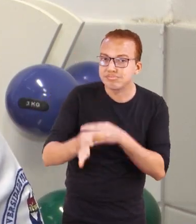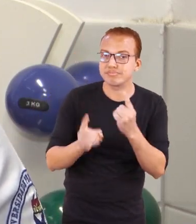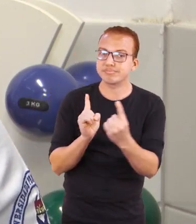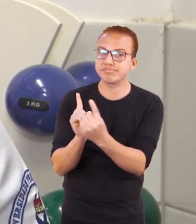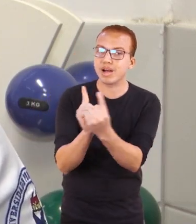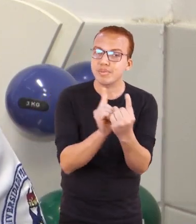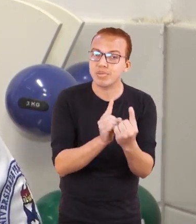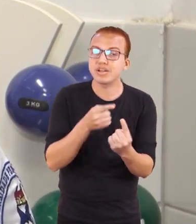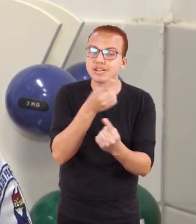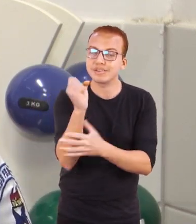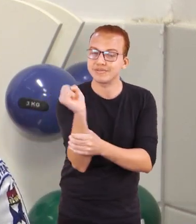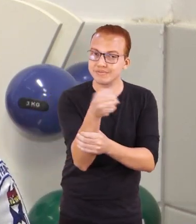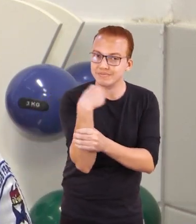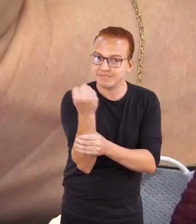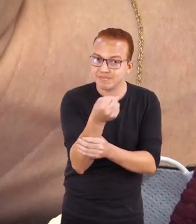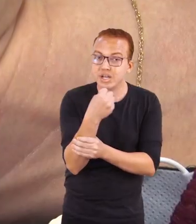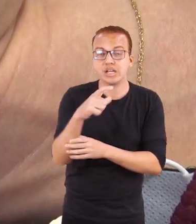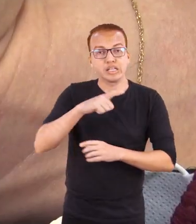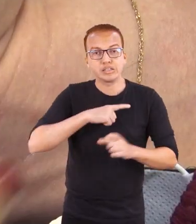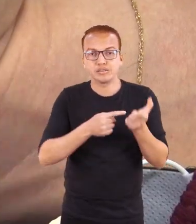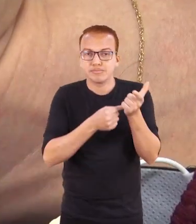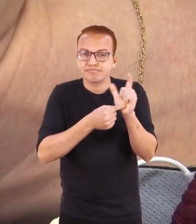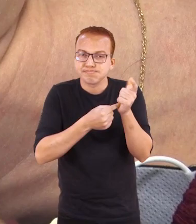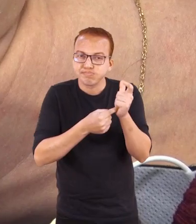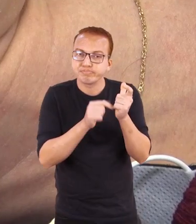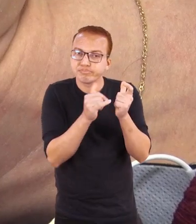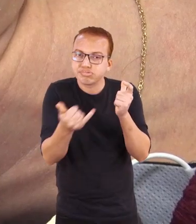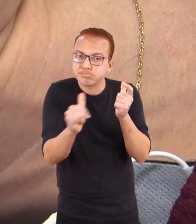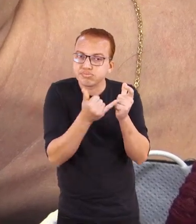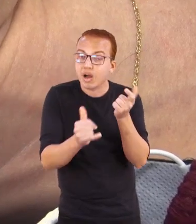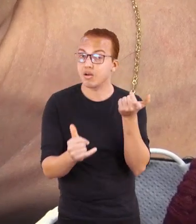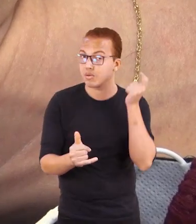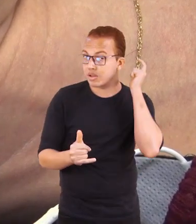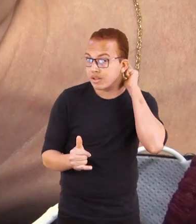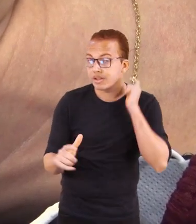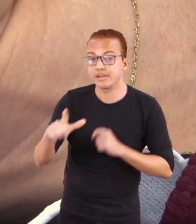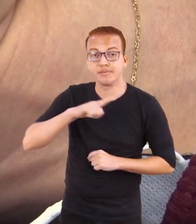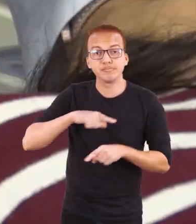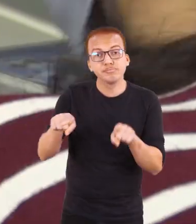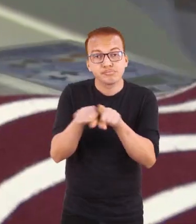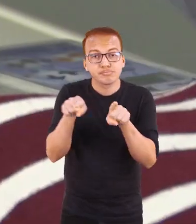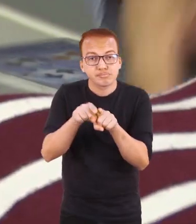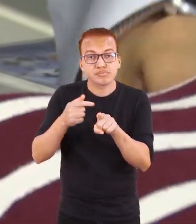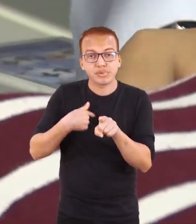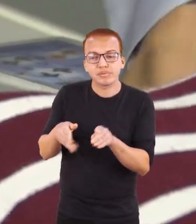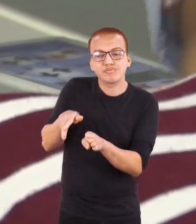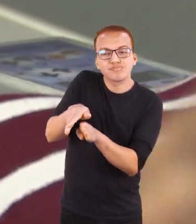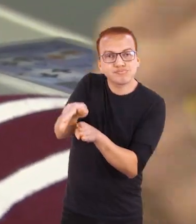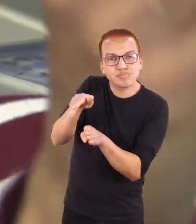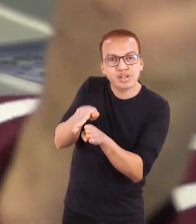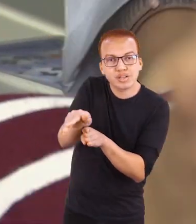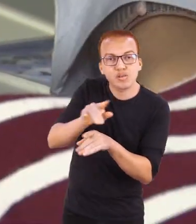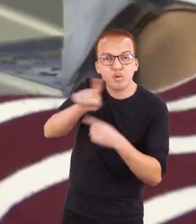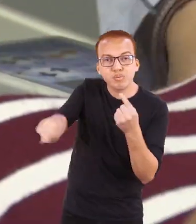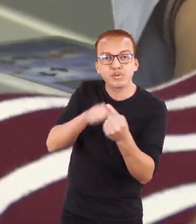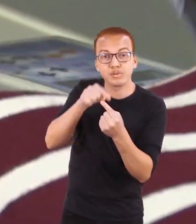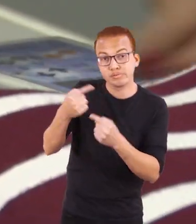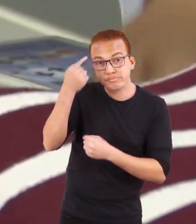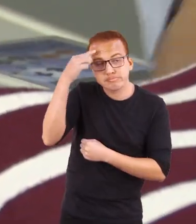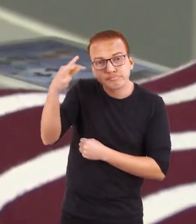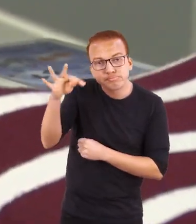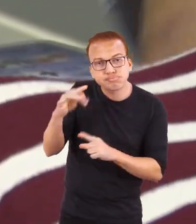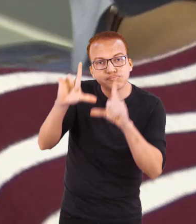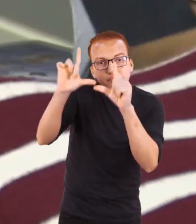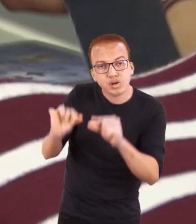atendimento fisioterapêutico no qual tem a aplicação da estimulação junto com a educação em dor na qual esses